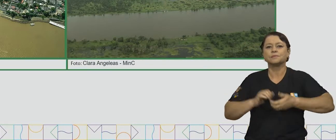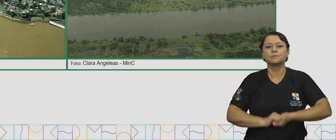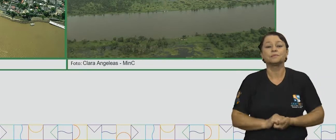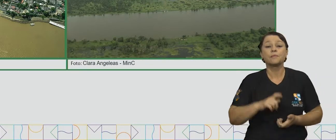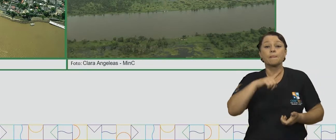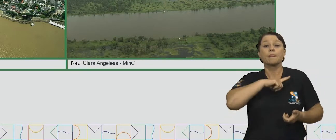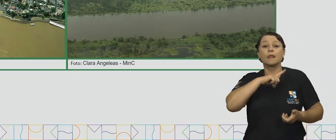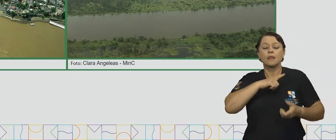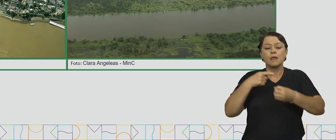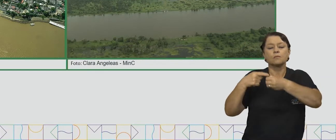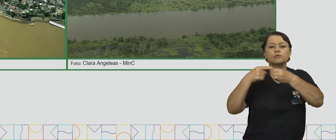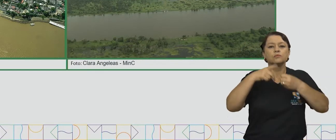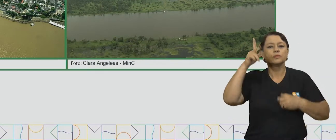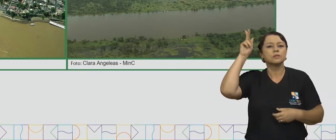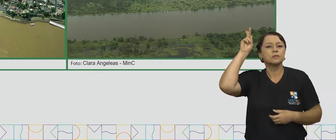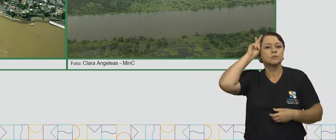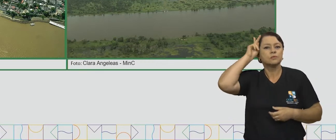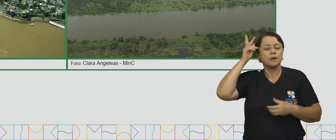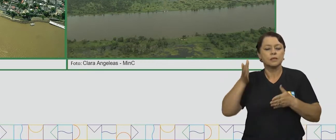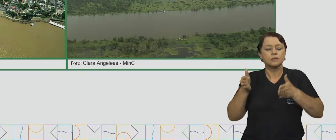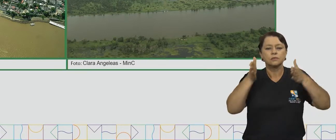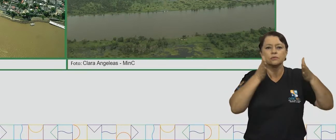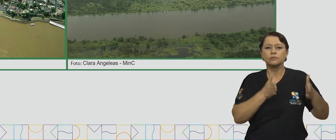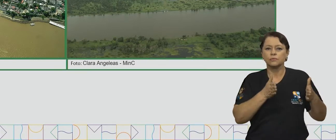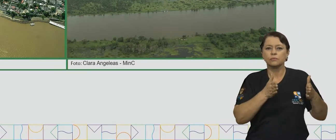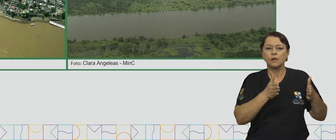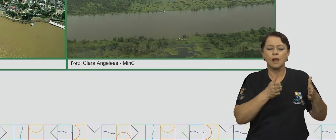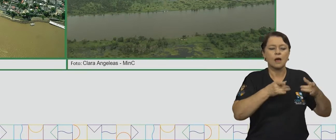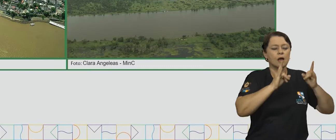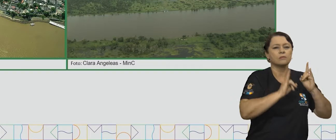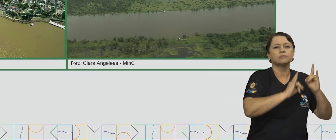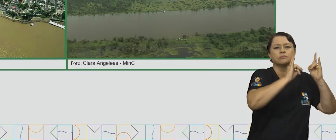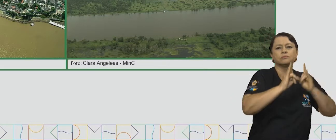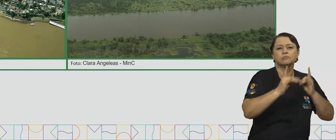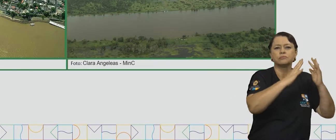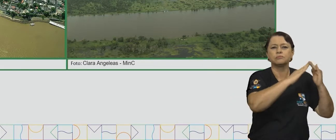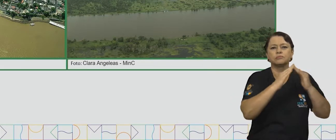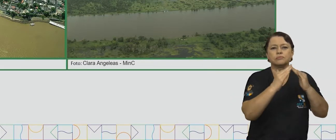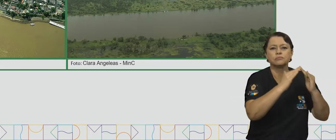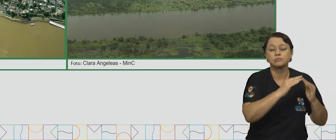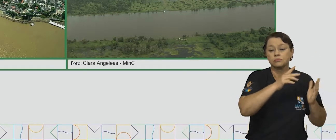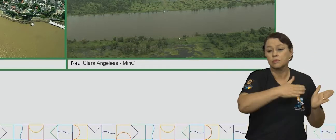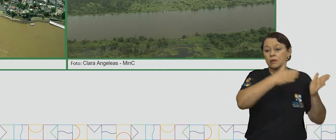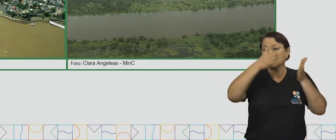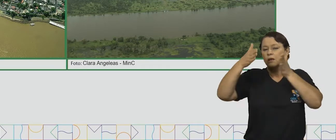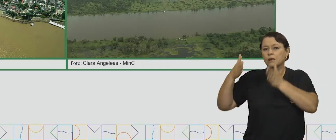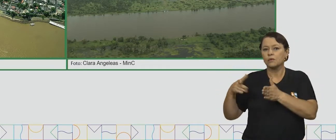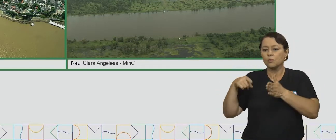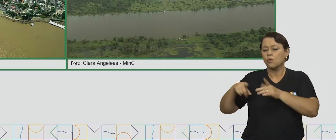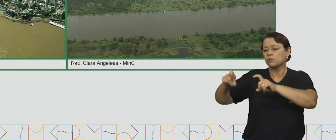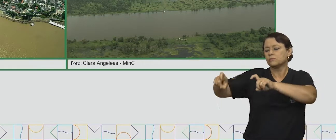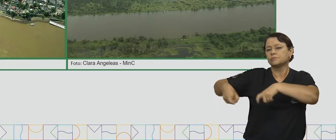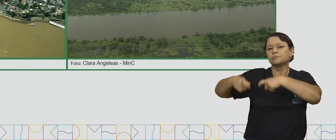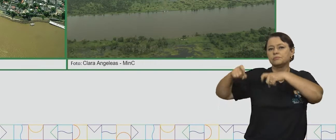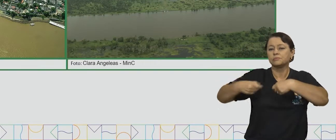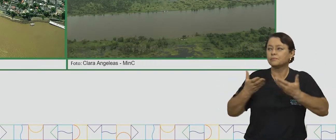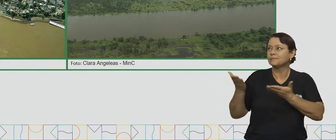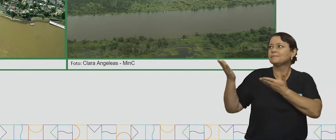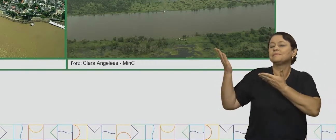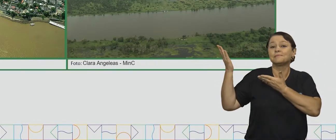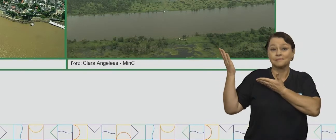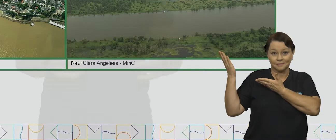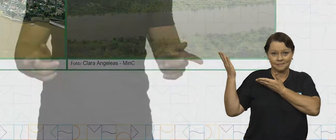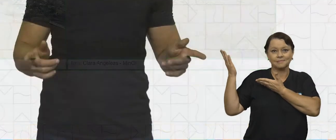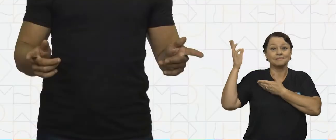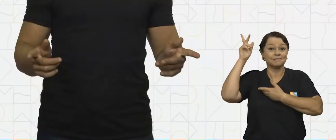Parintins. De um lado, a sua área urbana, a cidade de Parintins, e do outro, a zona rural do município de